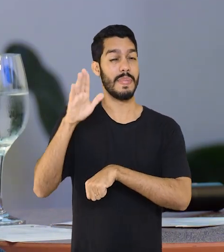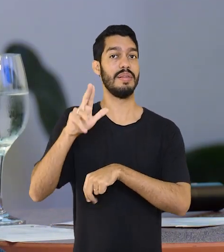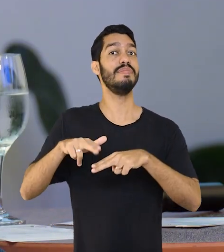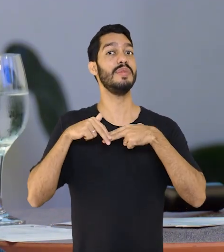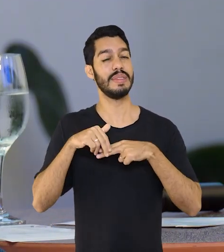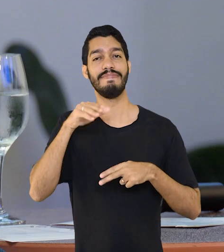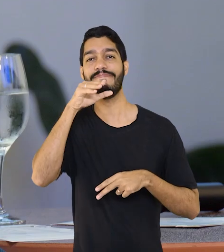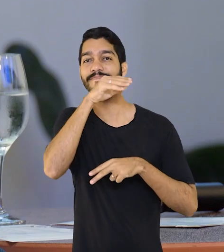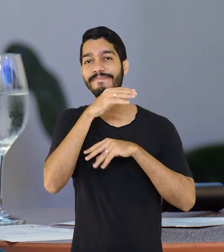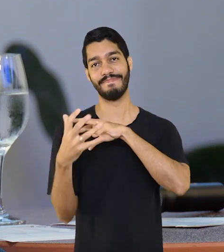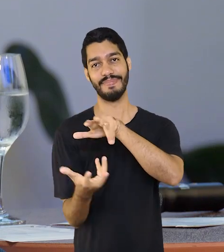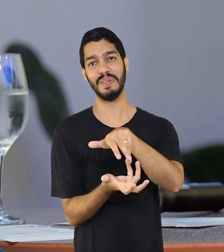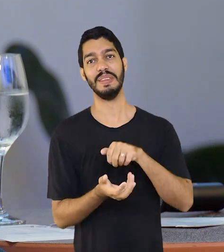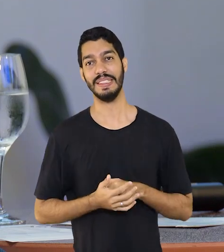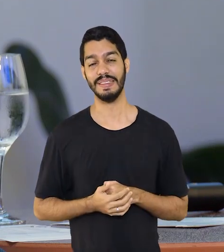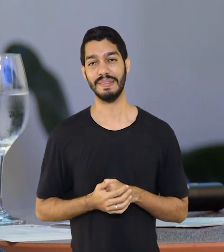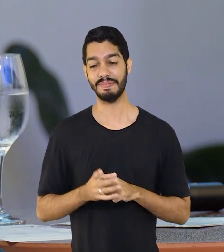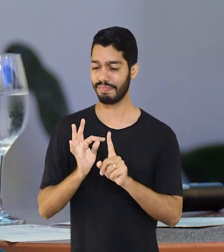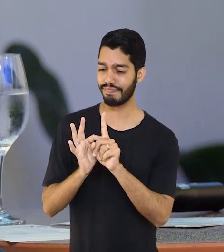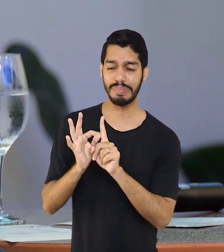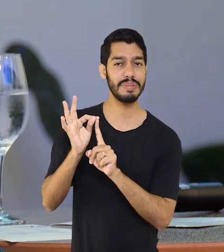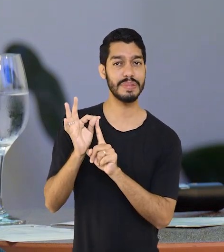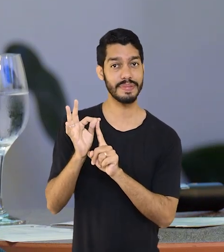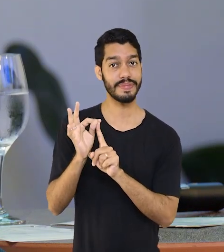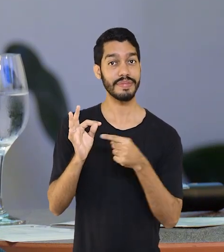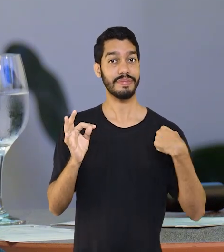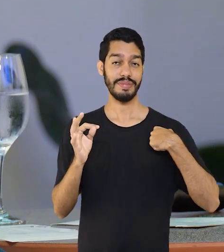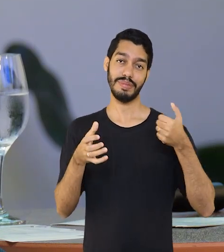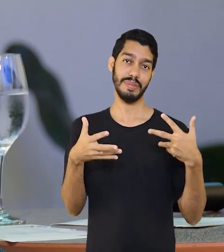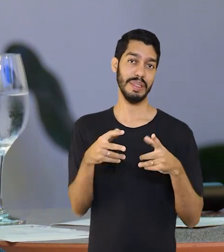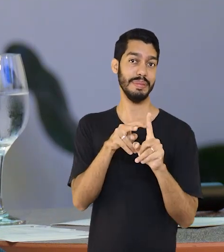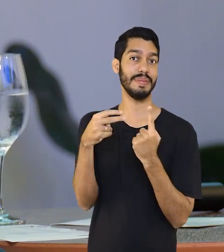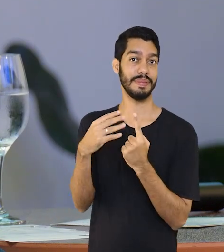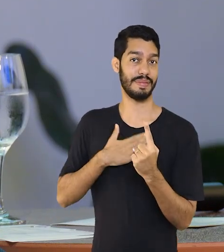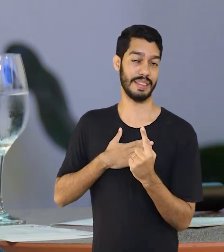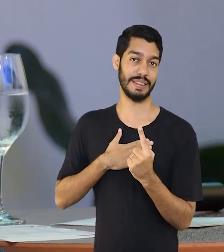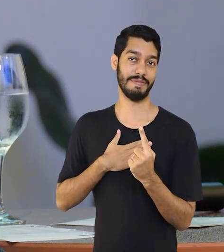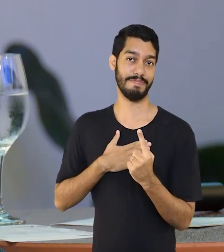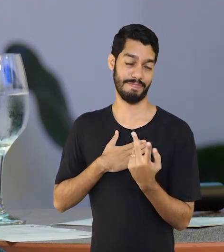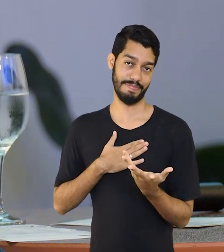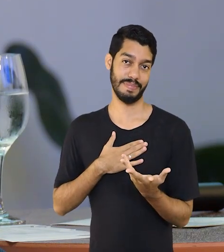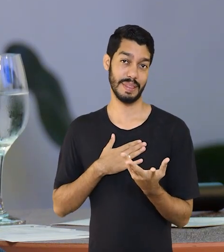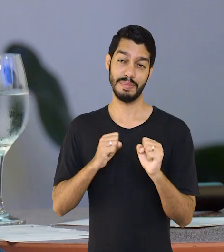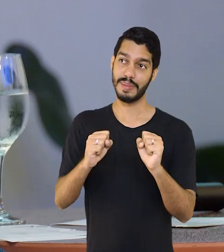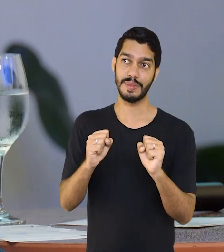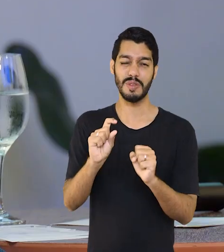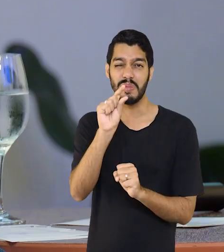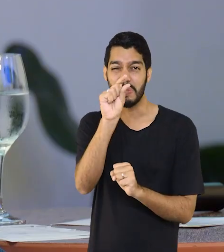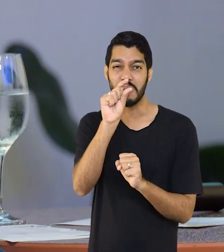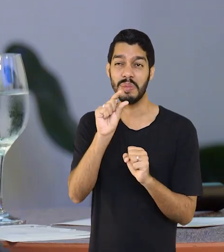aumentar por conta do aquecimento global. Então, esse que é o meu ponto, que eu acho que é um pouco